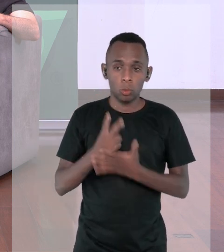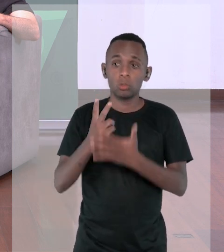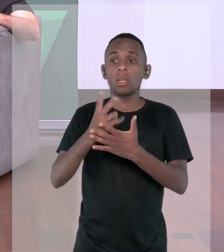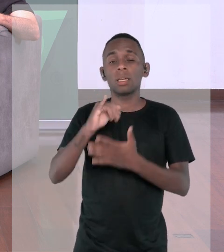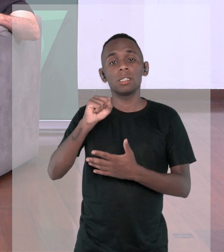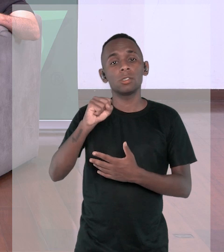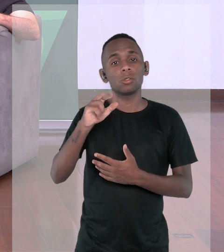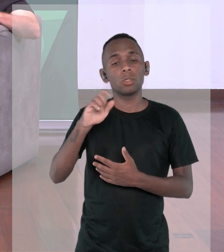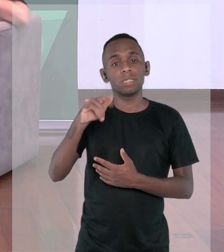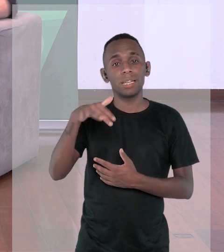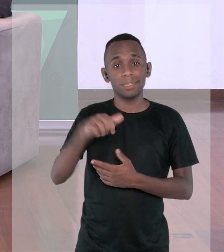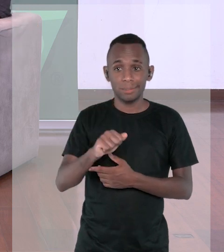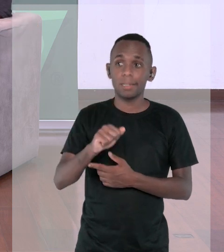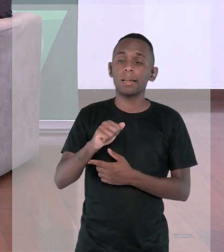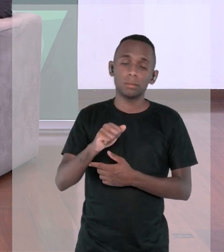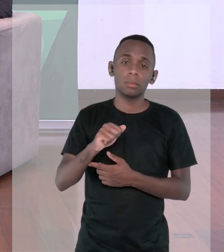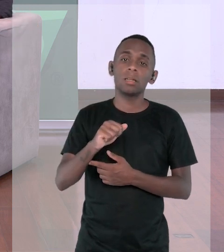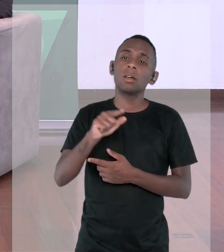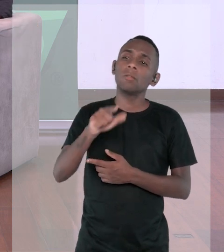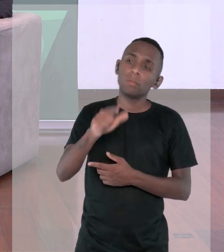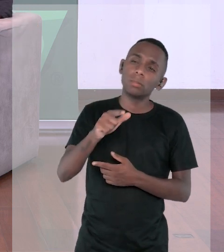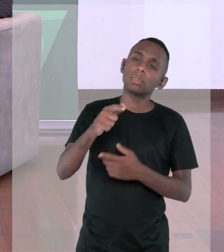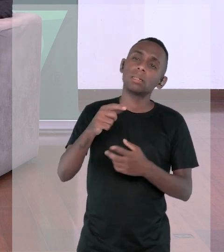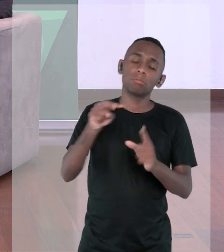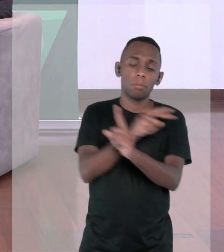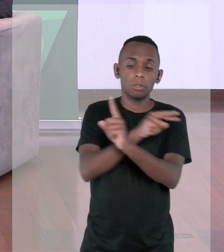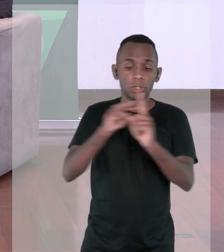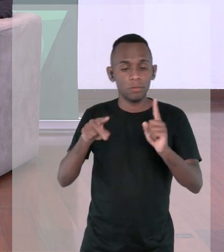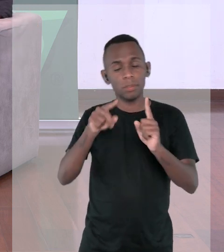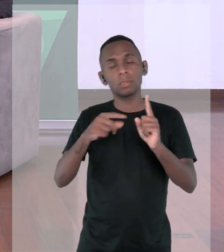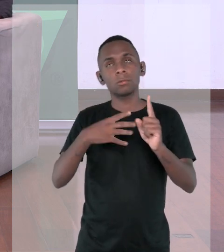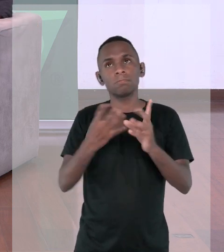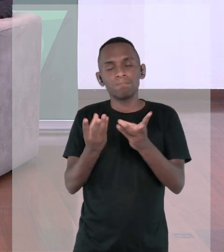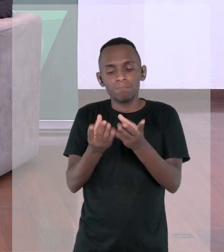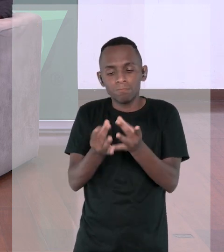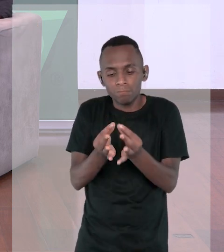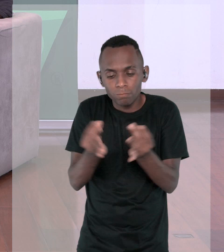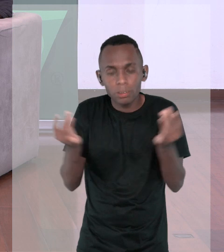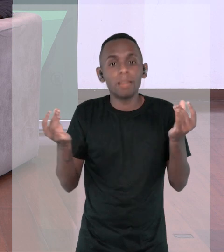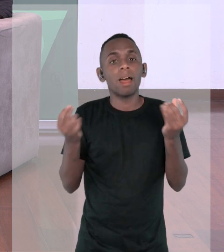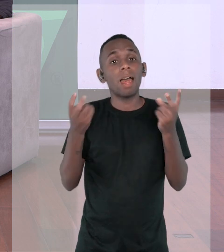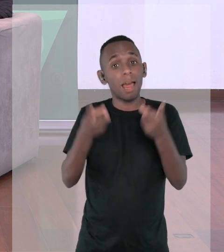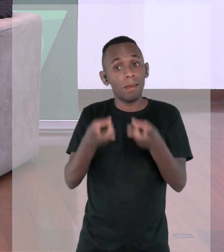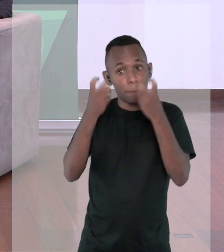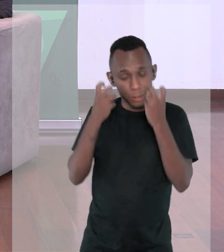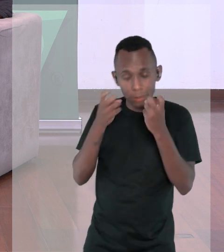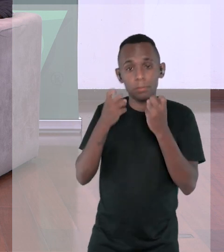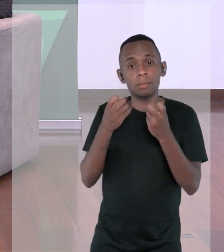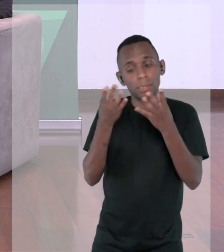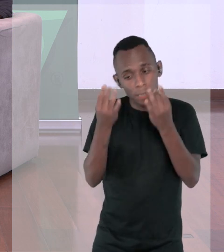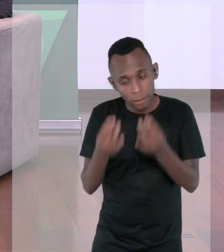a insurgência passa muito pelo seu, como você diz, pelo esse olhar sensível, atento para